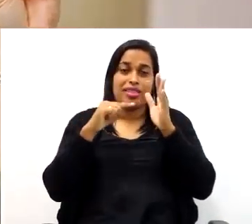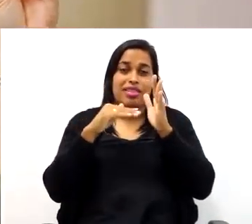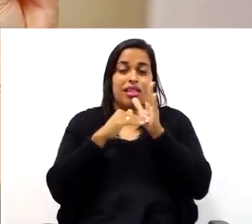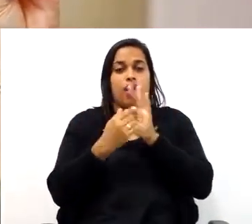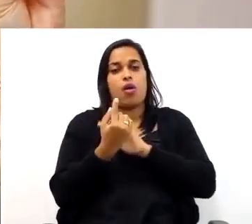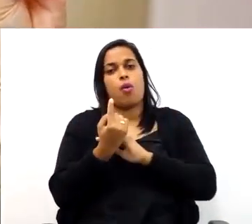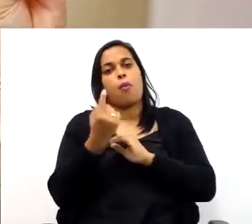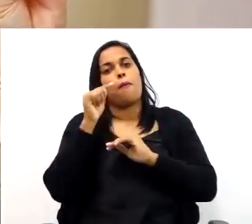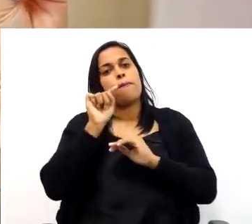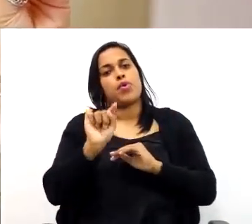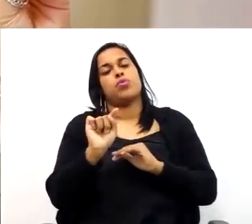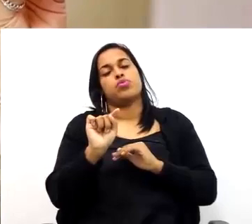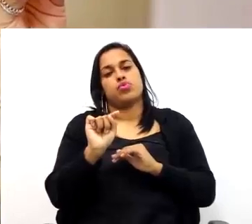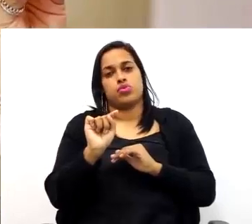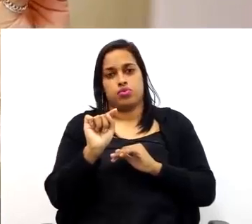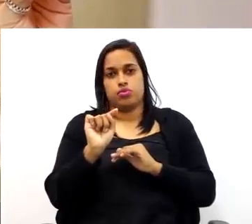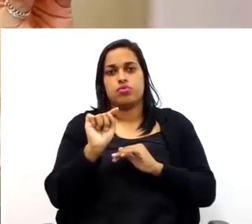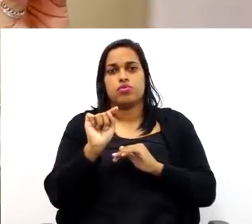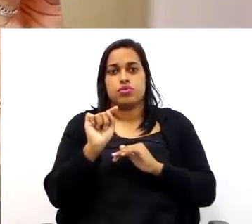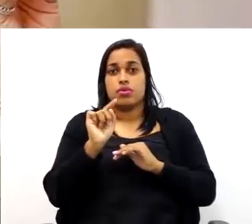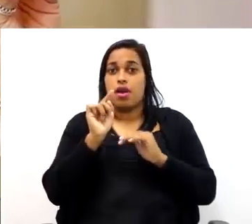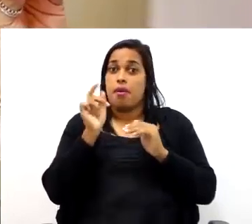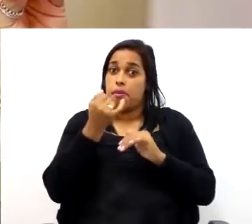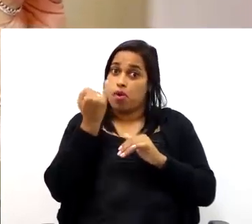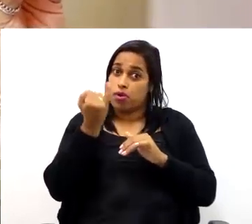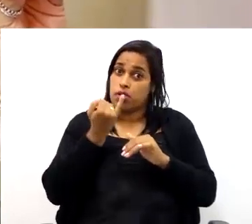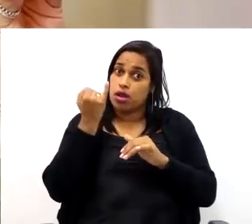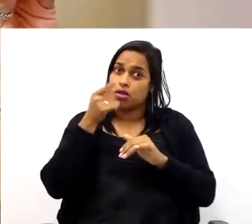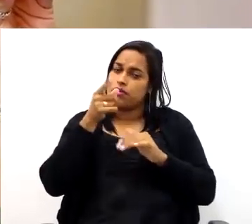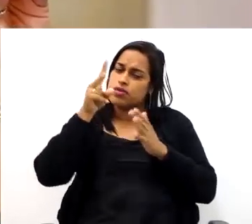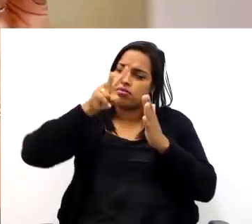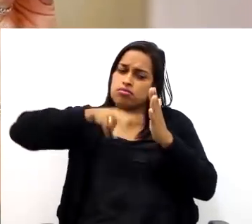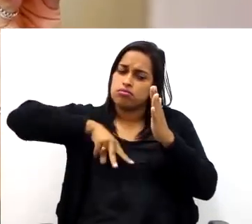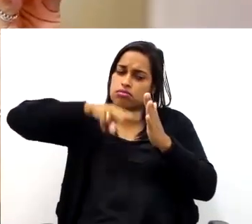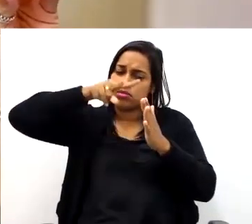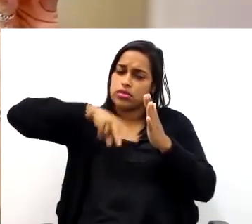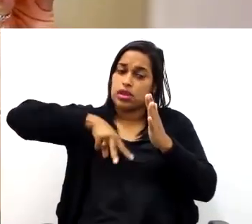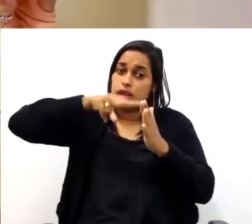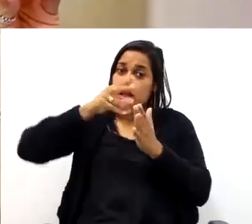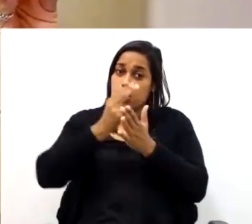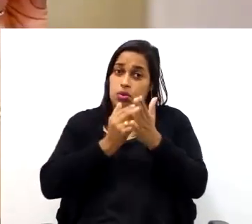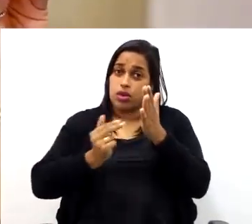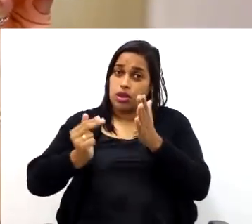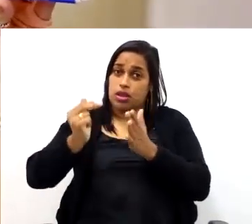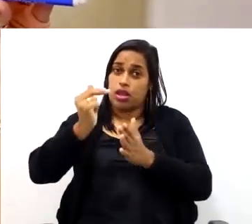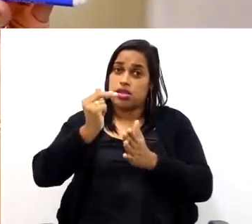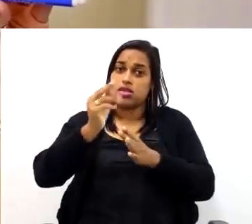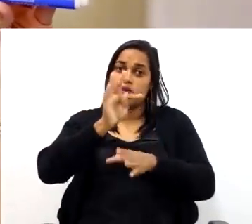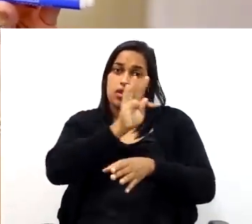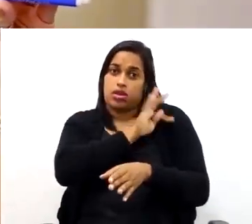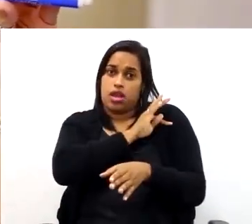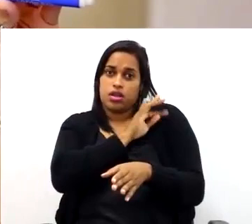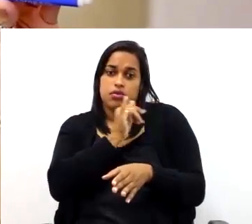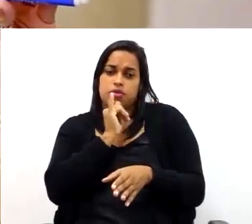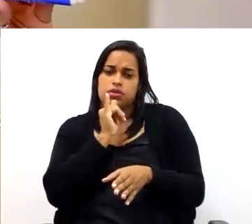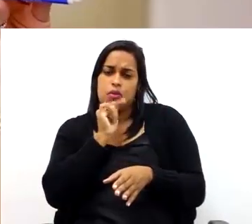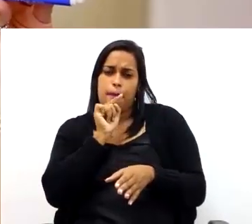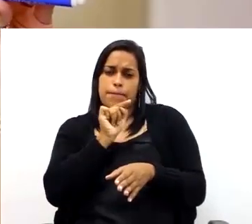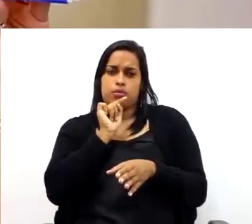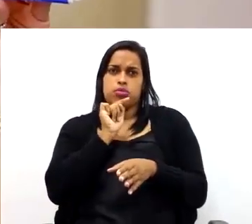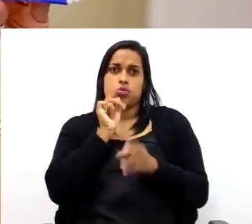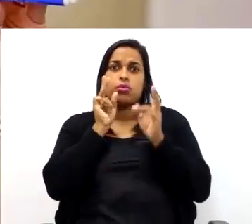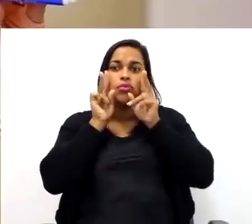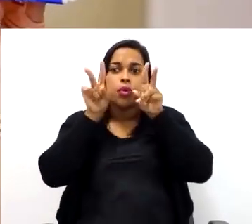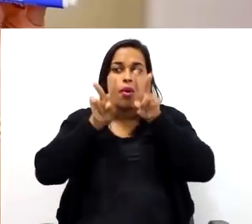E é importante, na hora que a gente esteja lendo o desenho técnico, a gente entenda quais são as arestas. Eu estou vendo um ponto, de repente, em